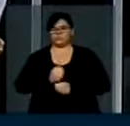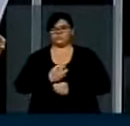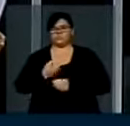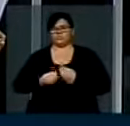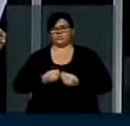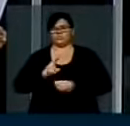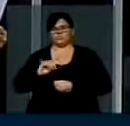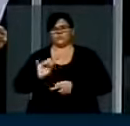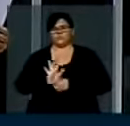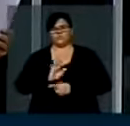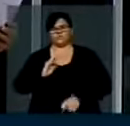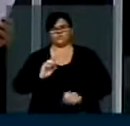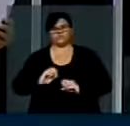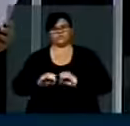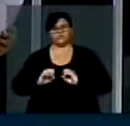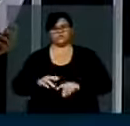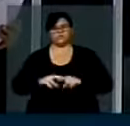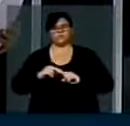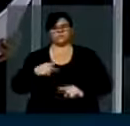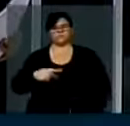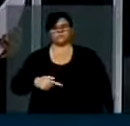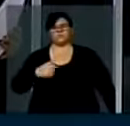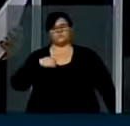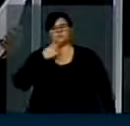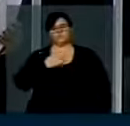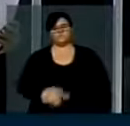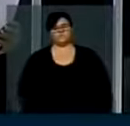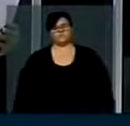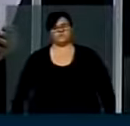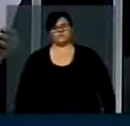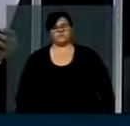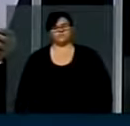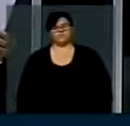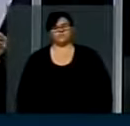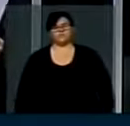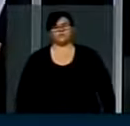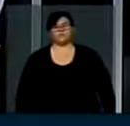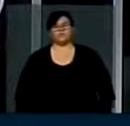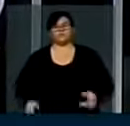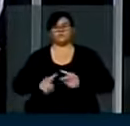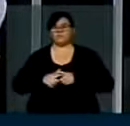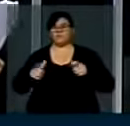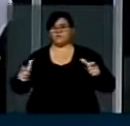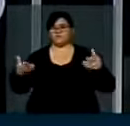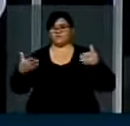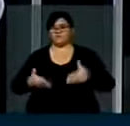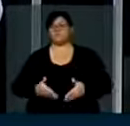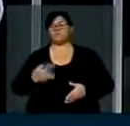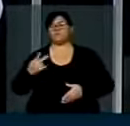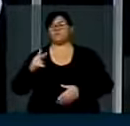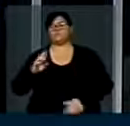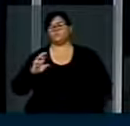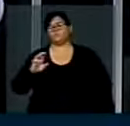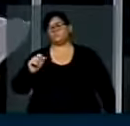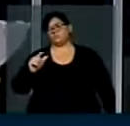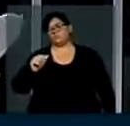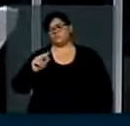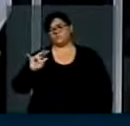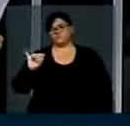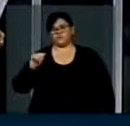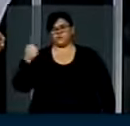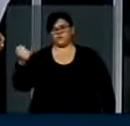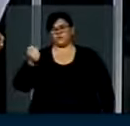educação. Por isso, senhor presidente, o petróleo... Claro, senhor presidente. Com a maior parte dessa receita vai ficar com os chineses, com os